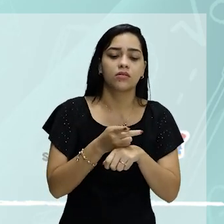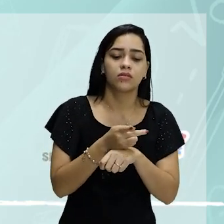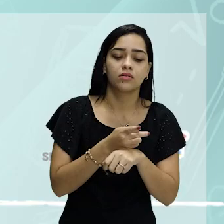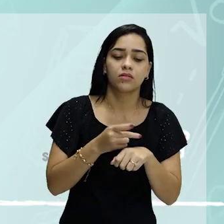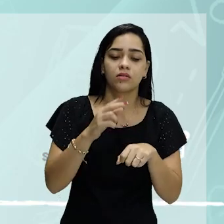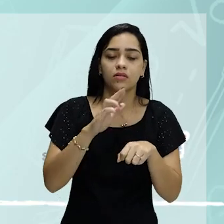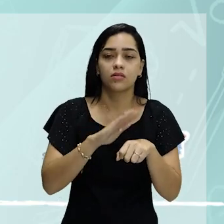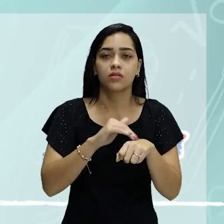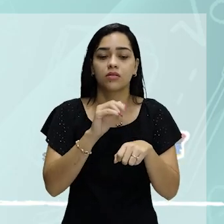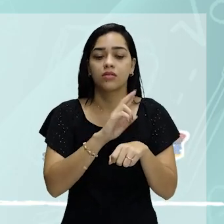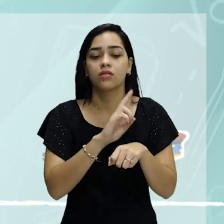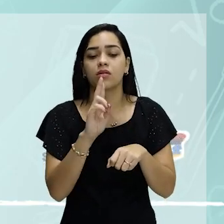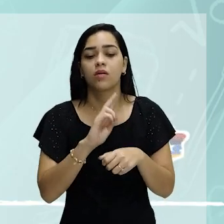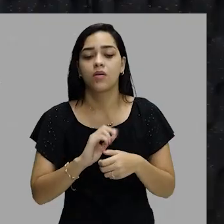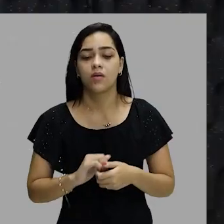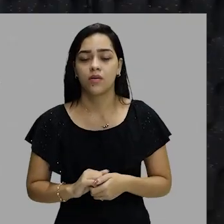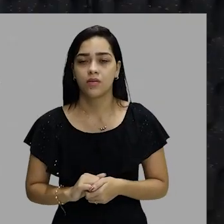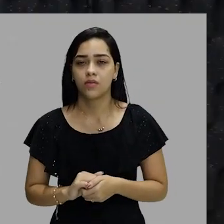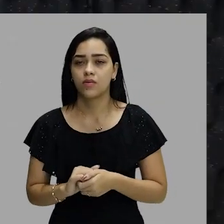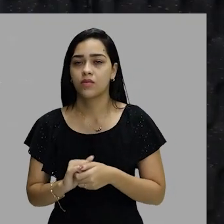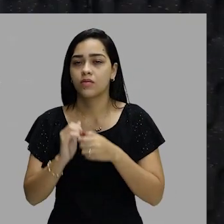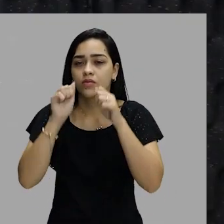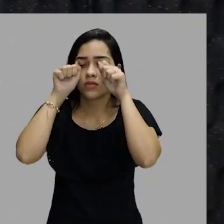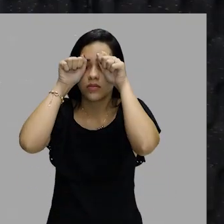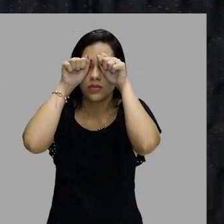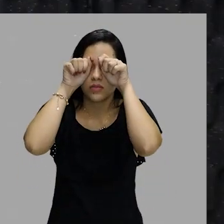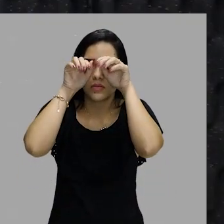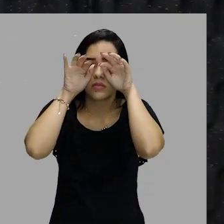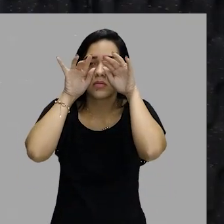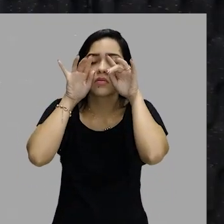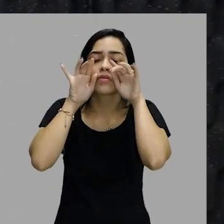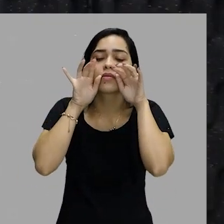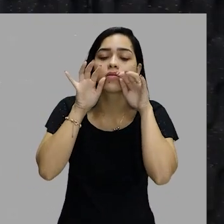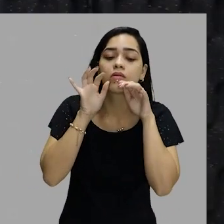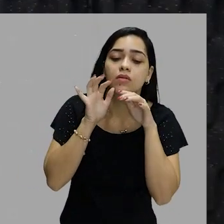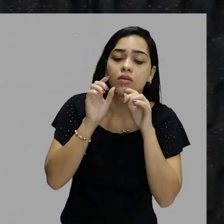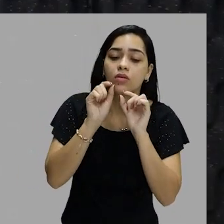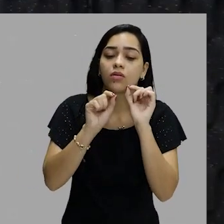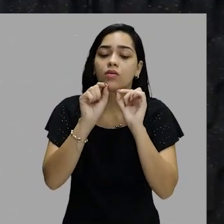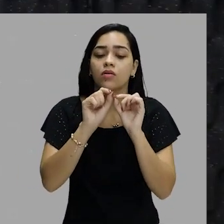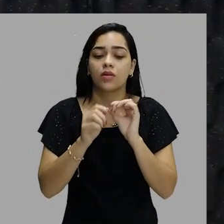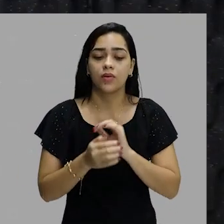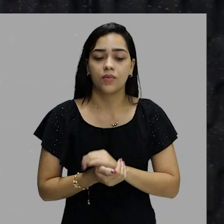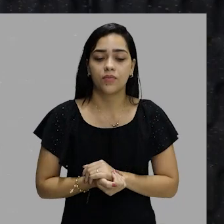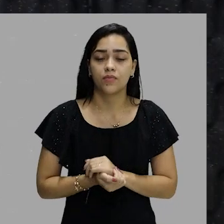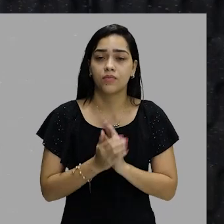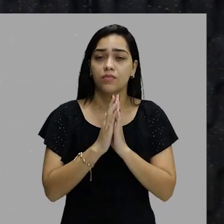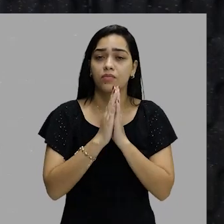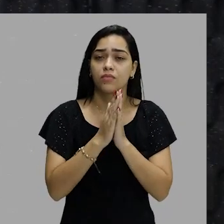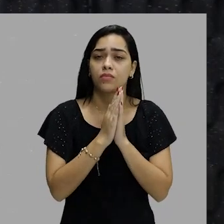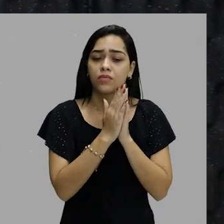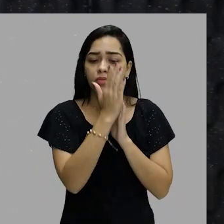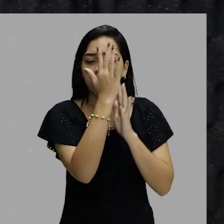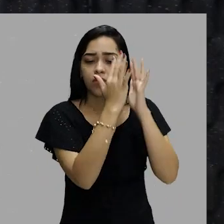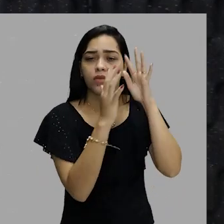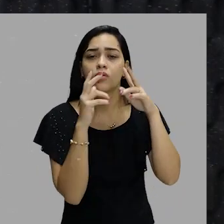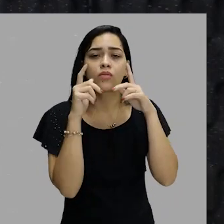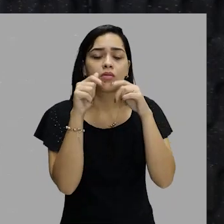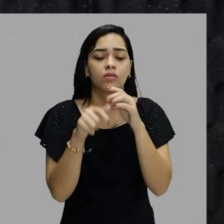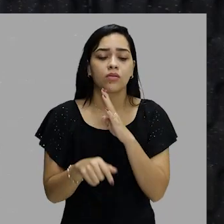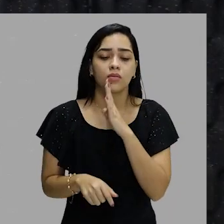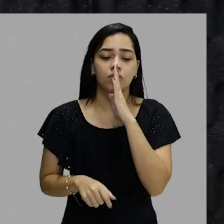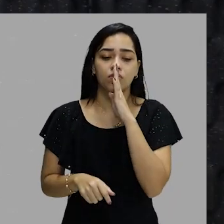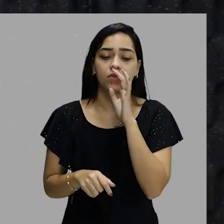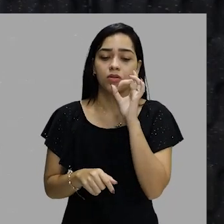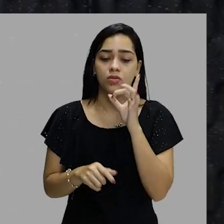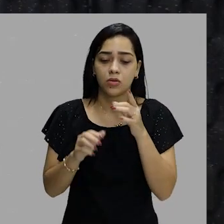chamo, embalde as minhas lágrimas. Banho meus olhos e suspiro e gemo, imploro uma ilusão, tudo é silêncio.